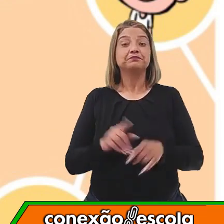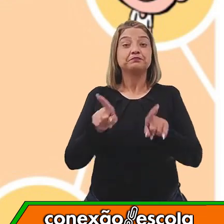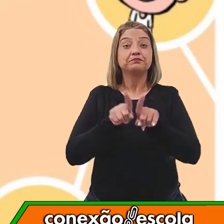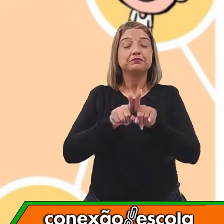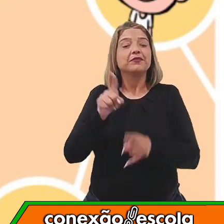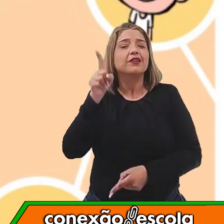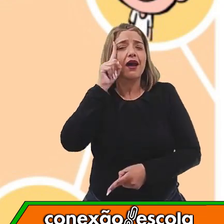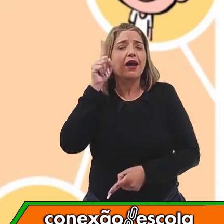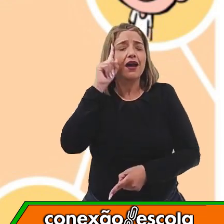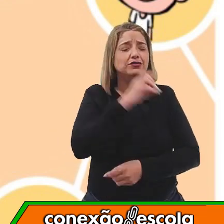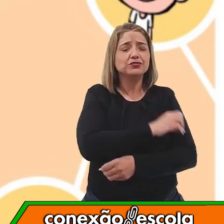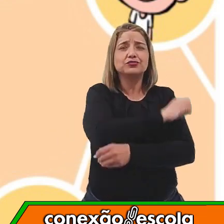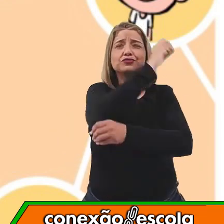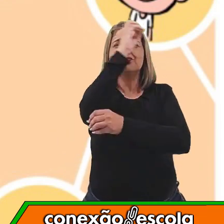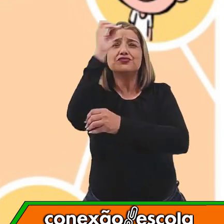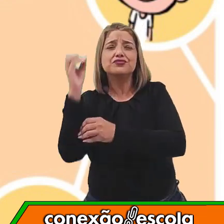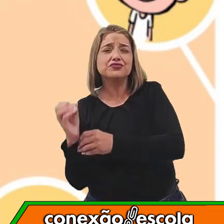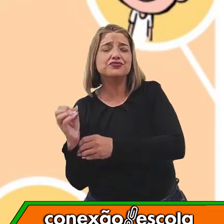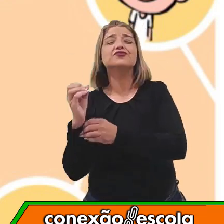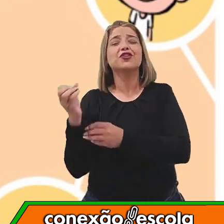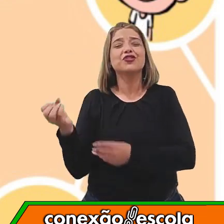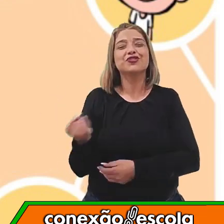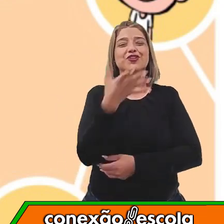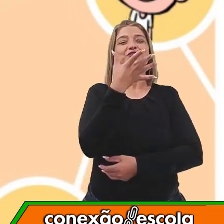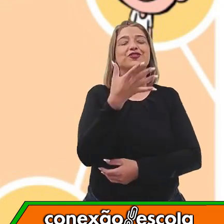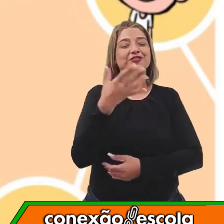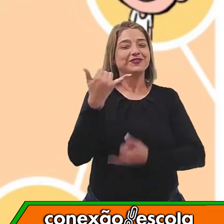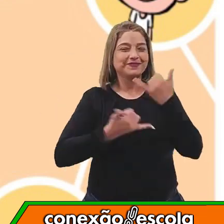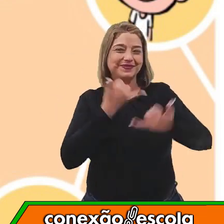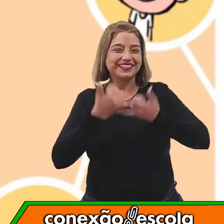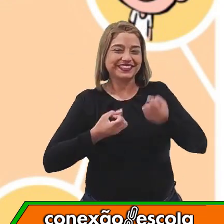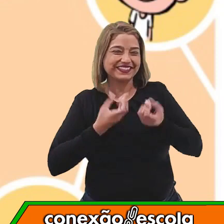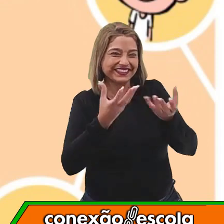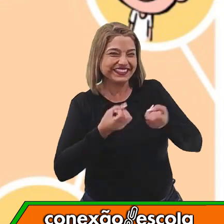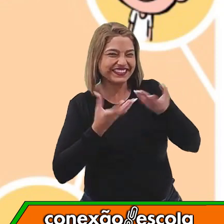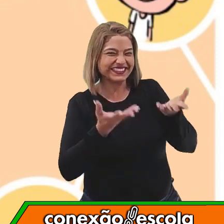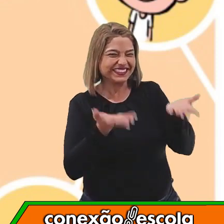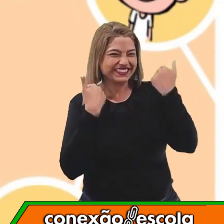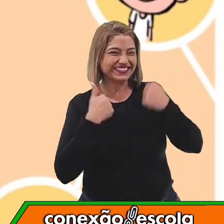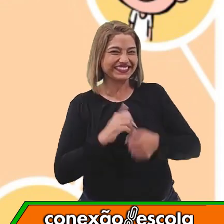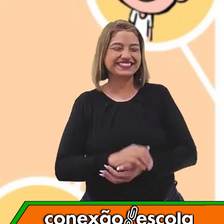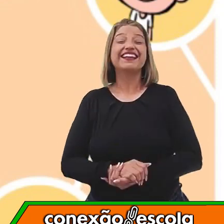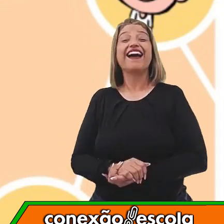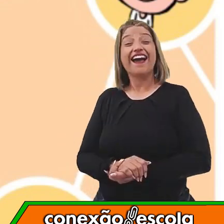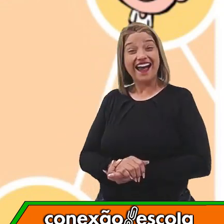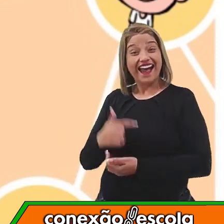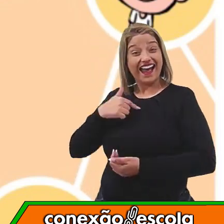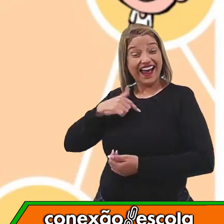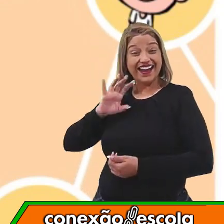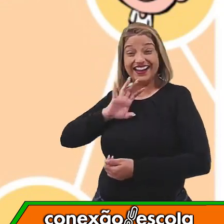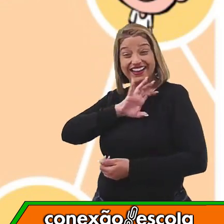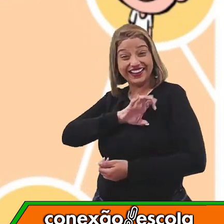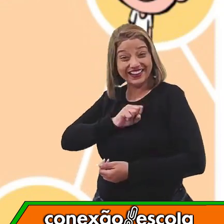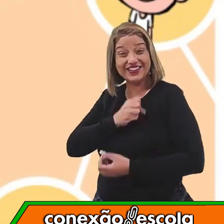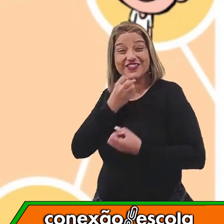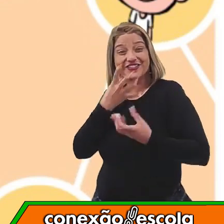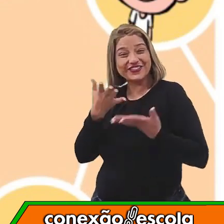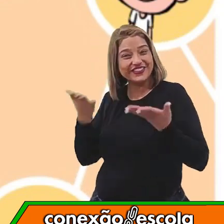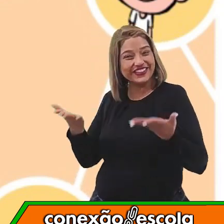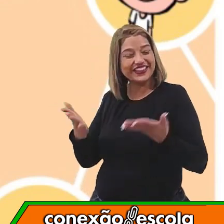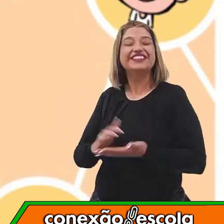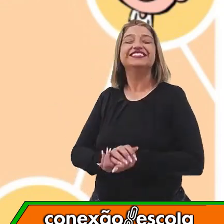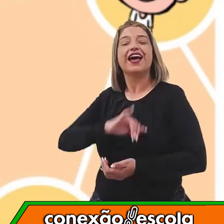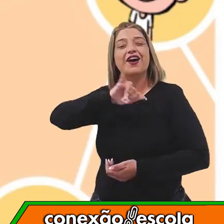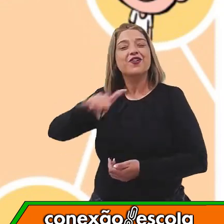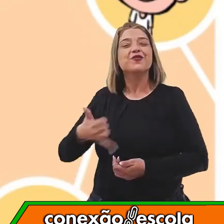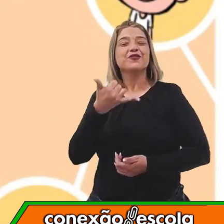cada dia, que é sempre um novo dia. Vamos brincar de poesia? Olha, gente, adorei! Que tal aproveitar